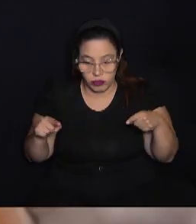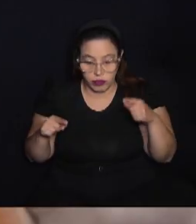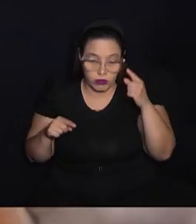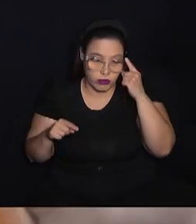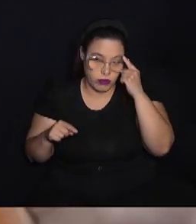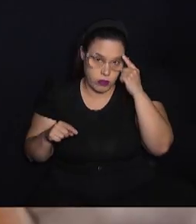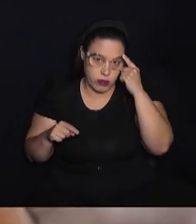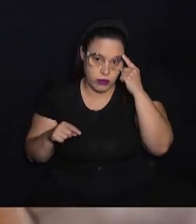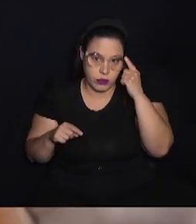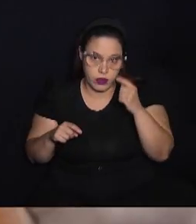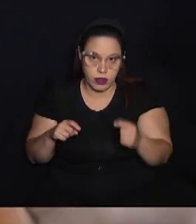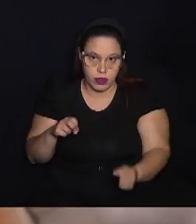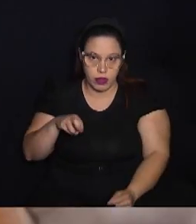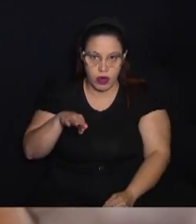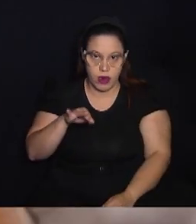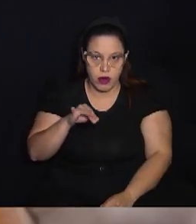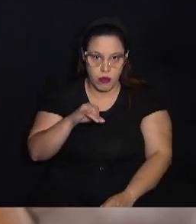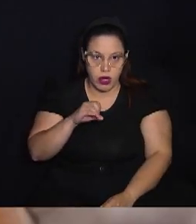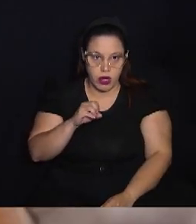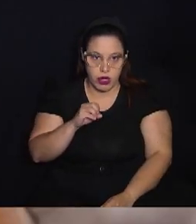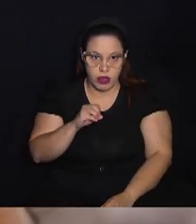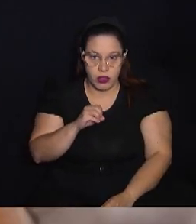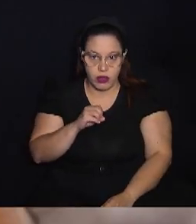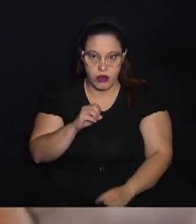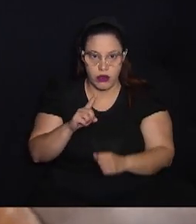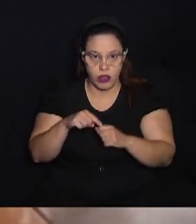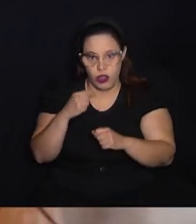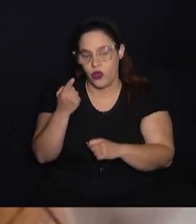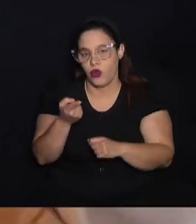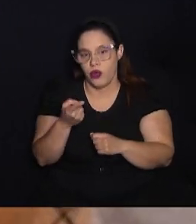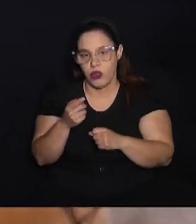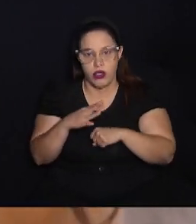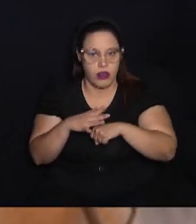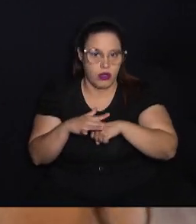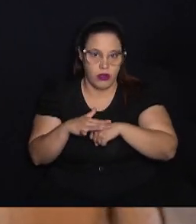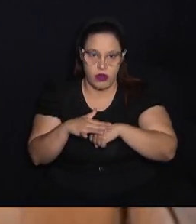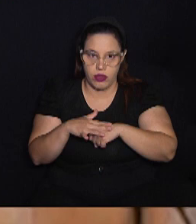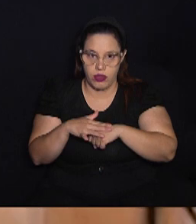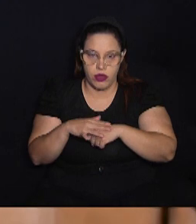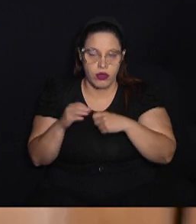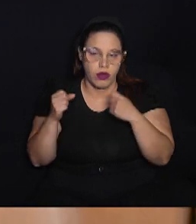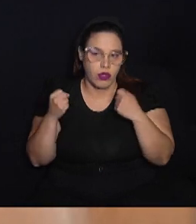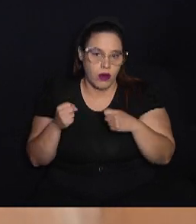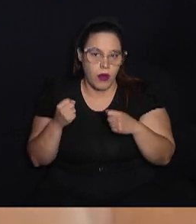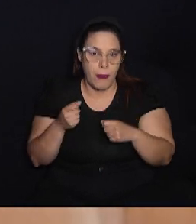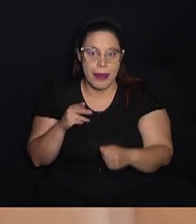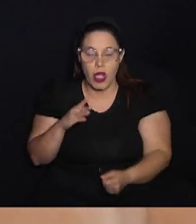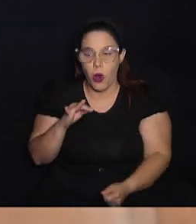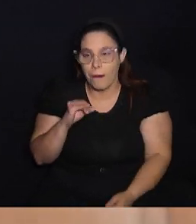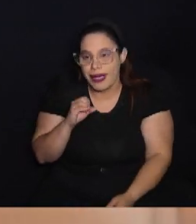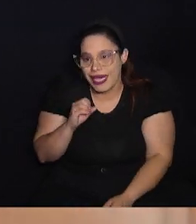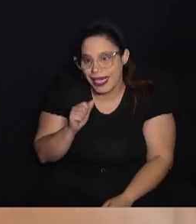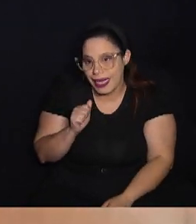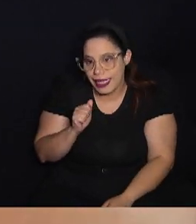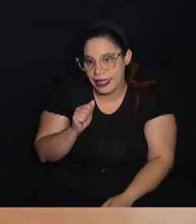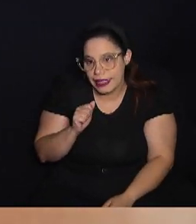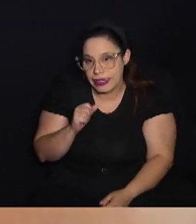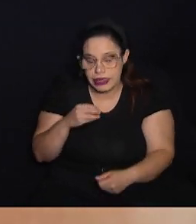lesão amelanótica do vitiligo de outras lesões. Não é uma doença que você precisa de biópsia, de